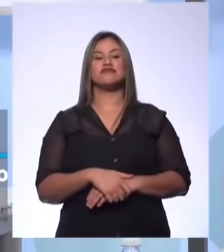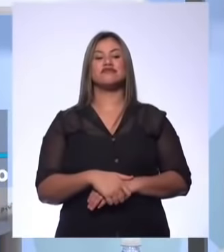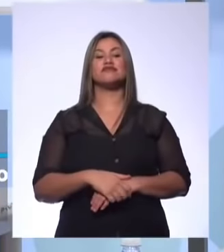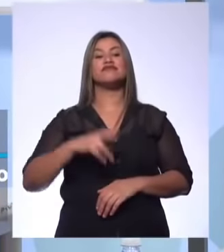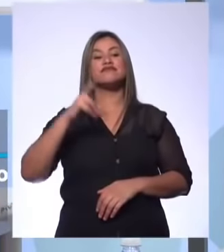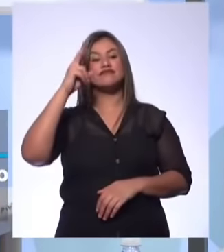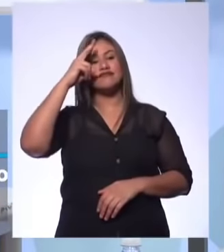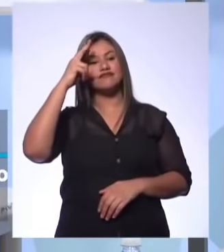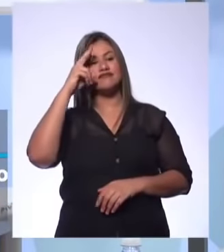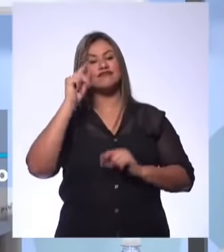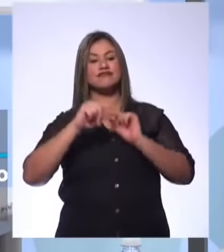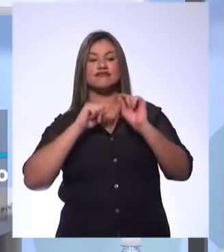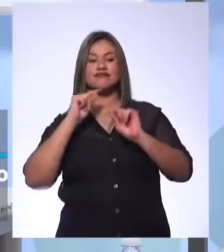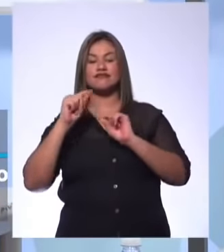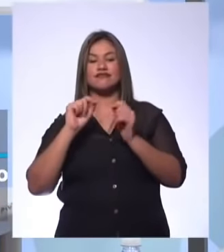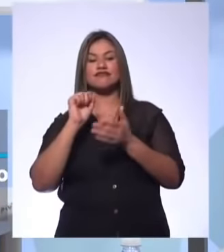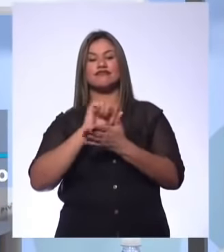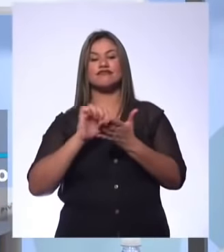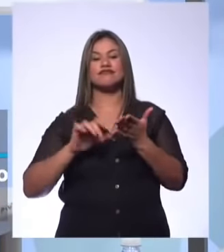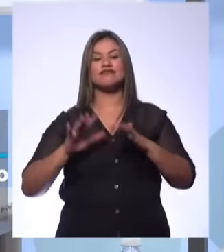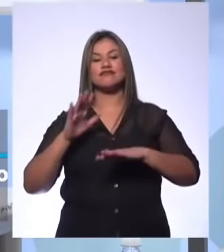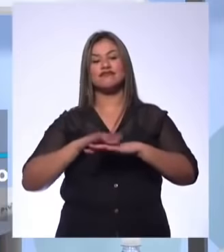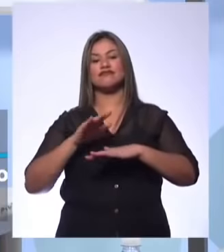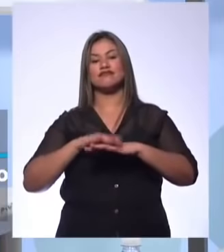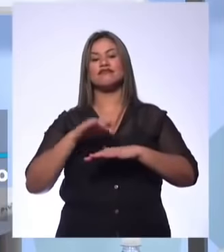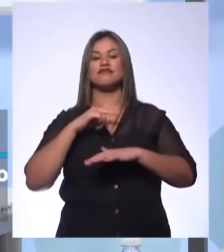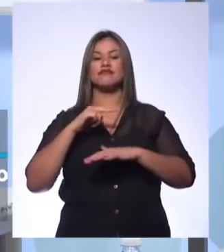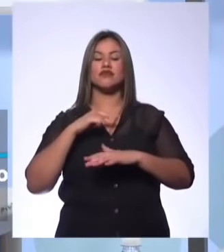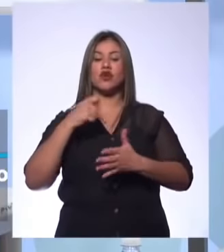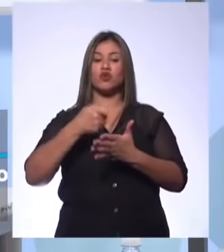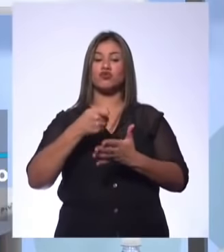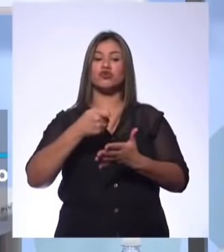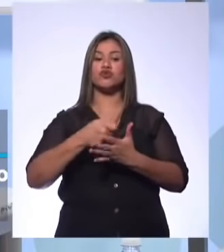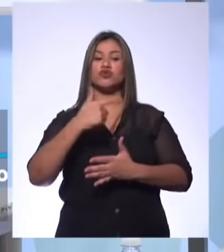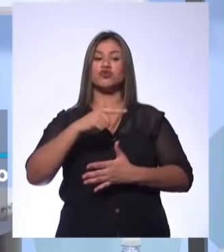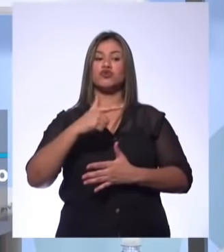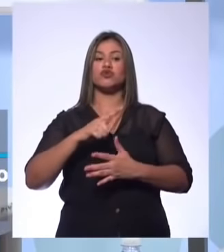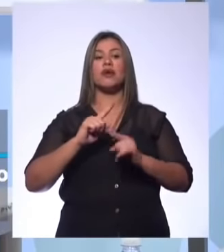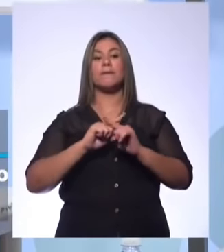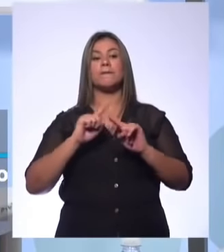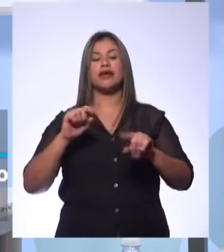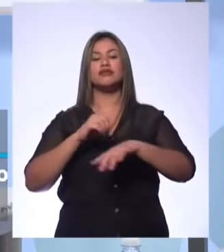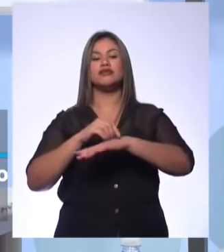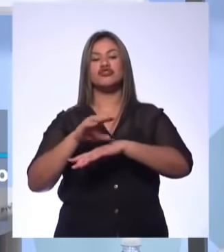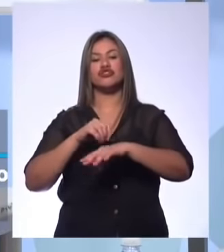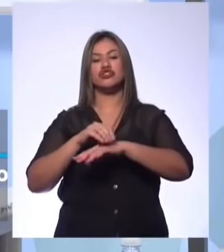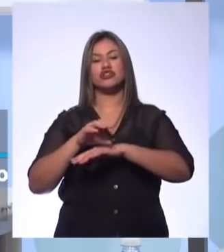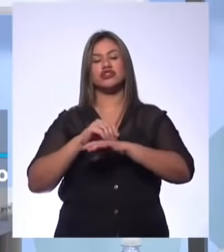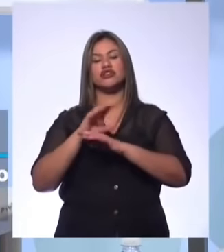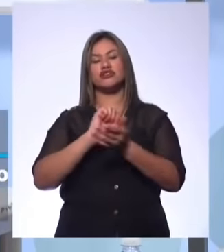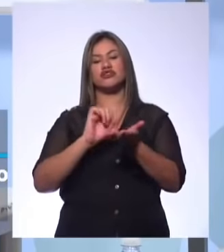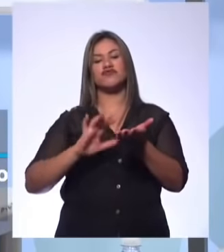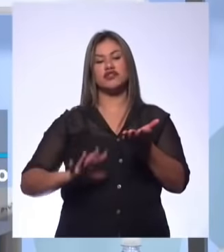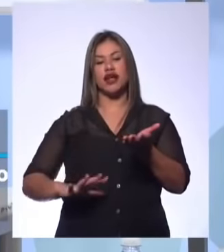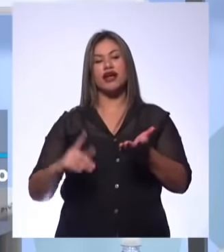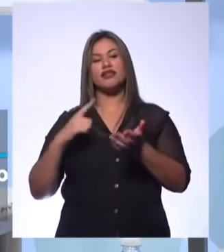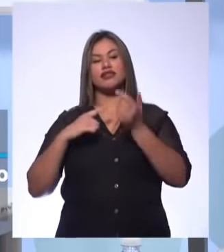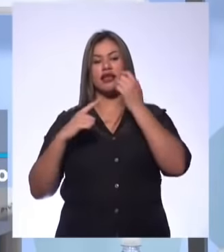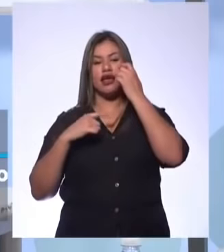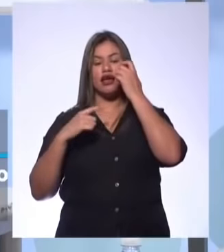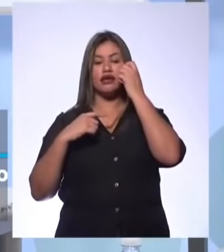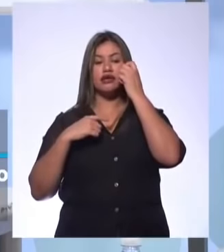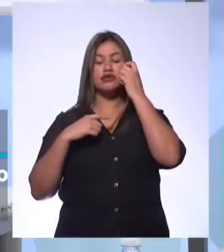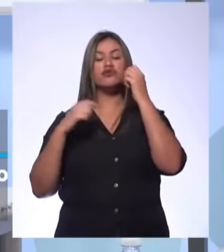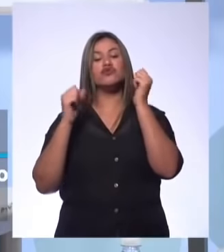Lembrem-se que essas atividades que nós estamos passando, elas não são obrigatórias, mas elas são sugestões de atividade que vocês vão fazer com